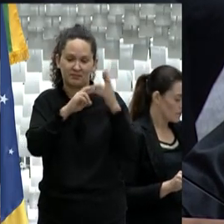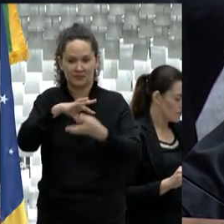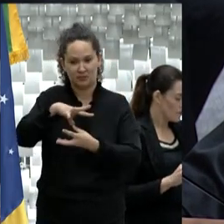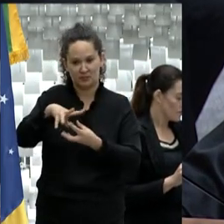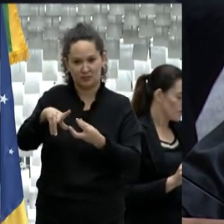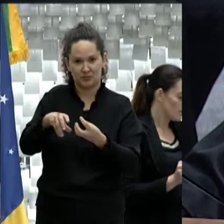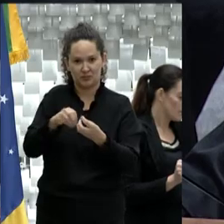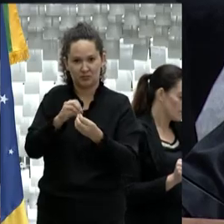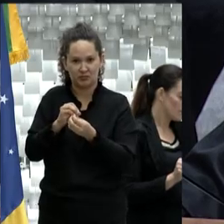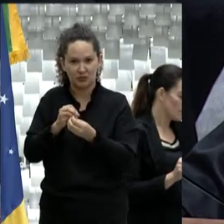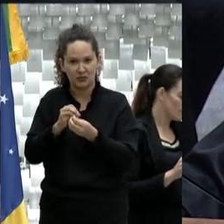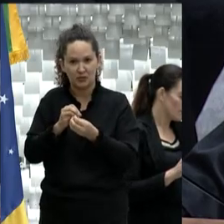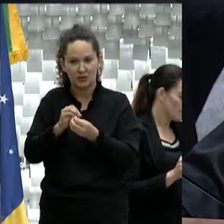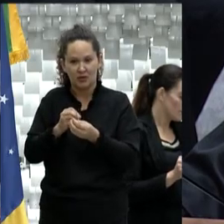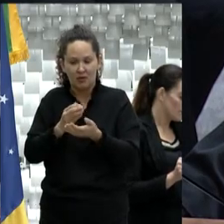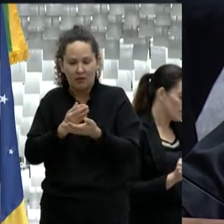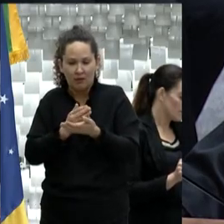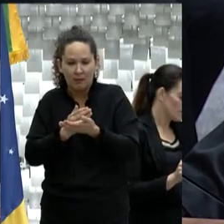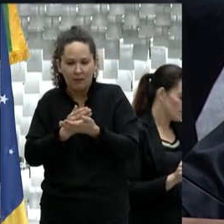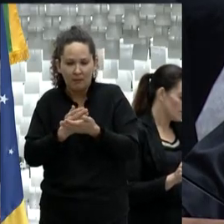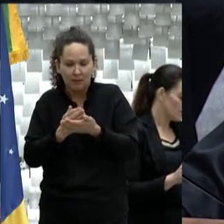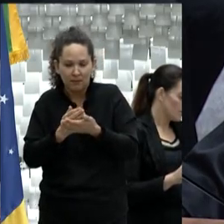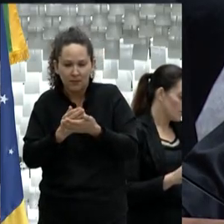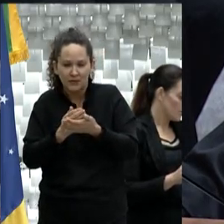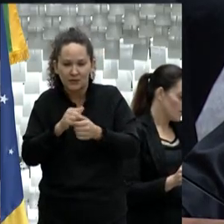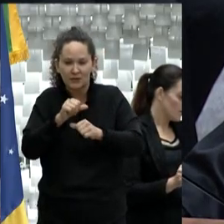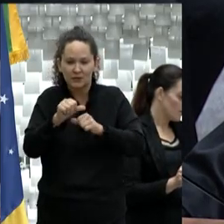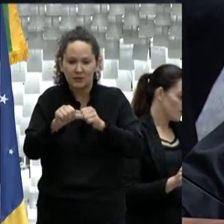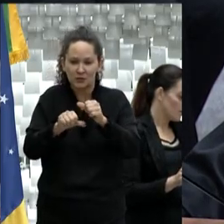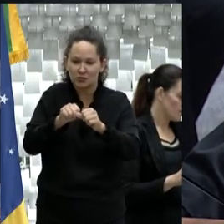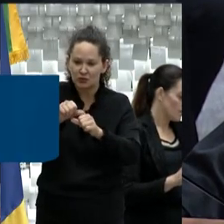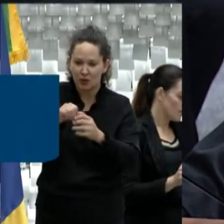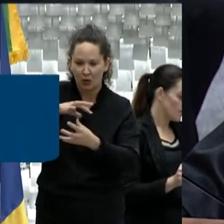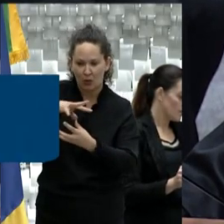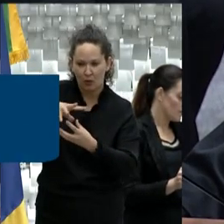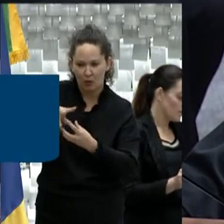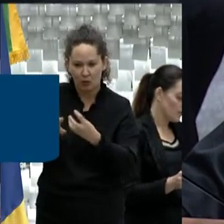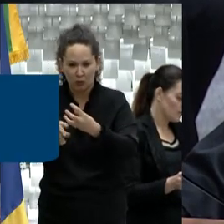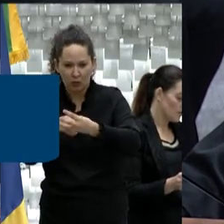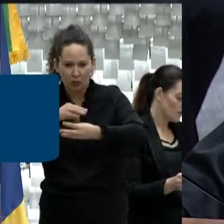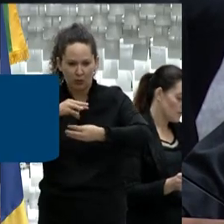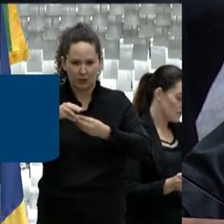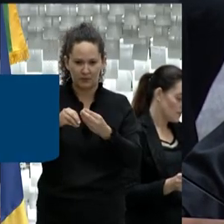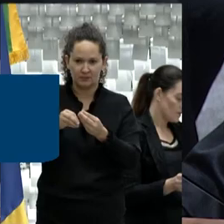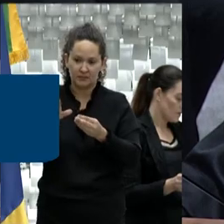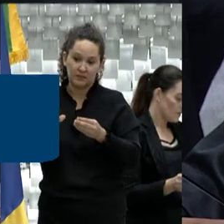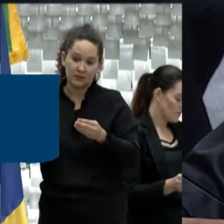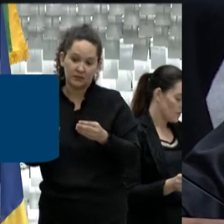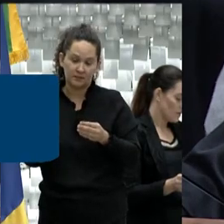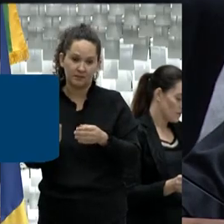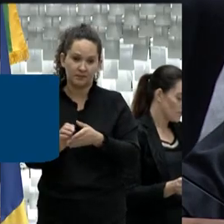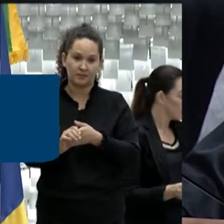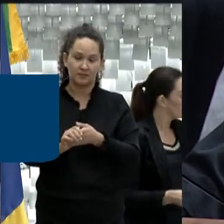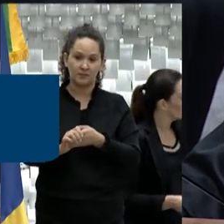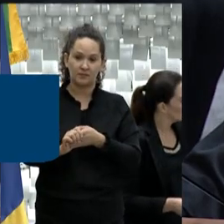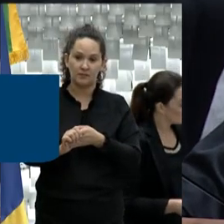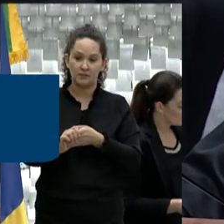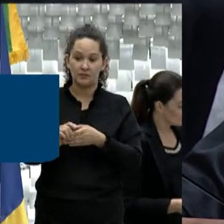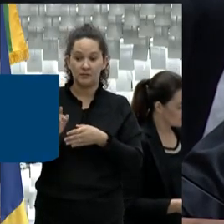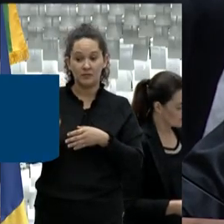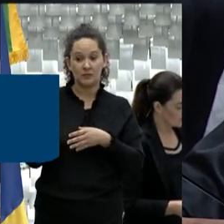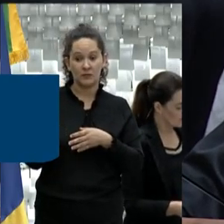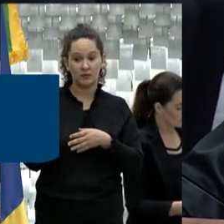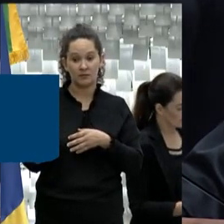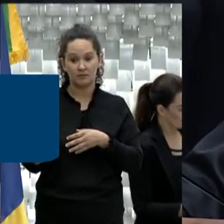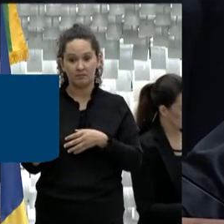mundo entrara em outra rotação. Do lado de cá, a